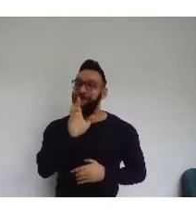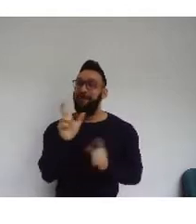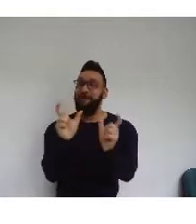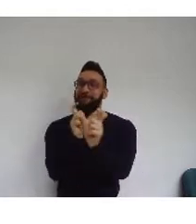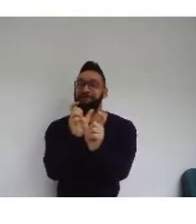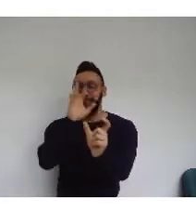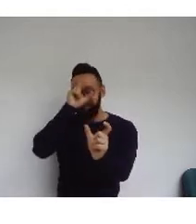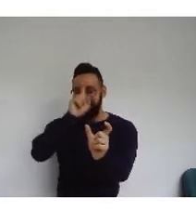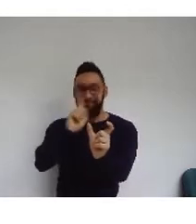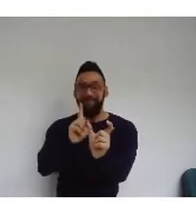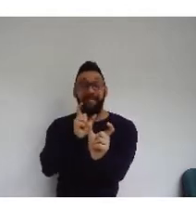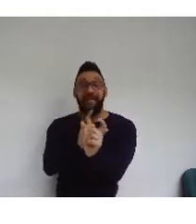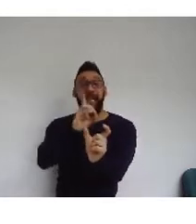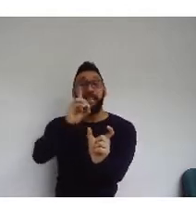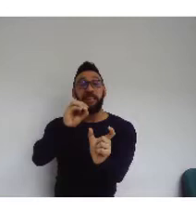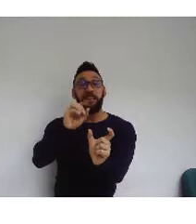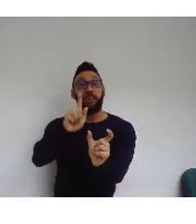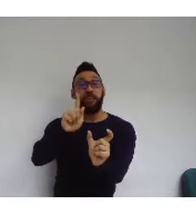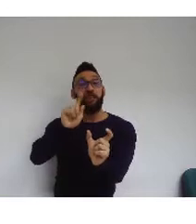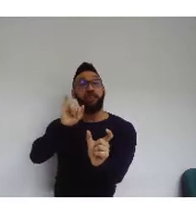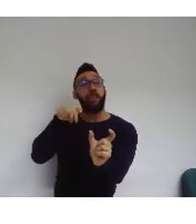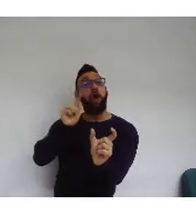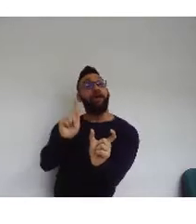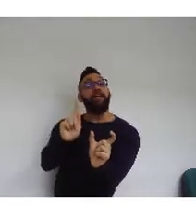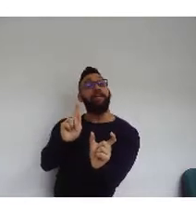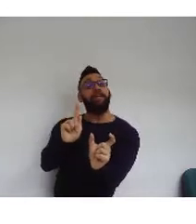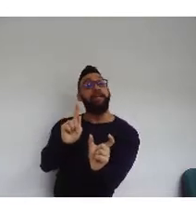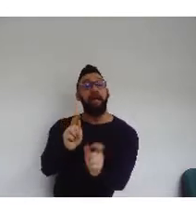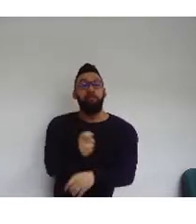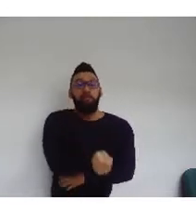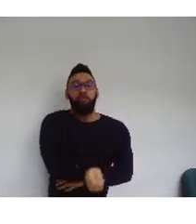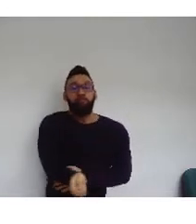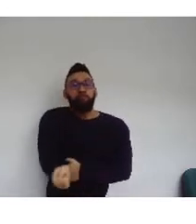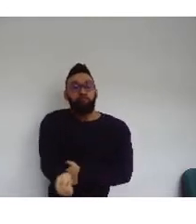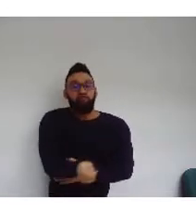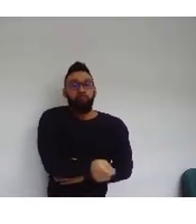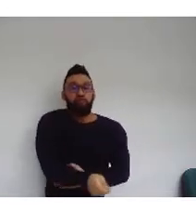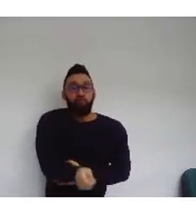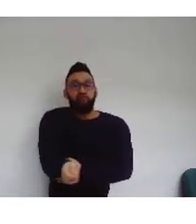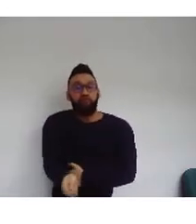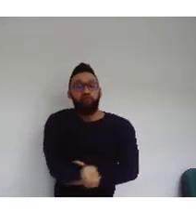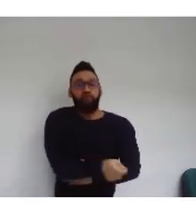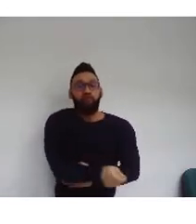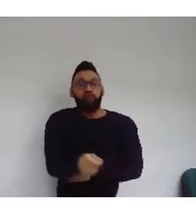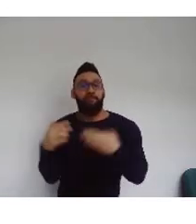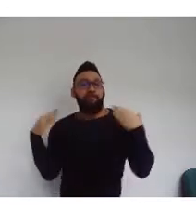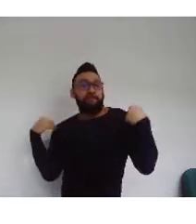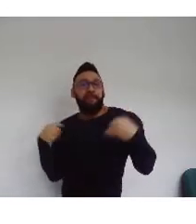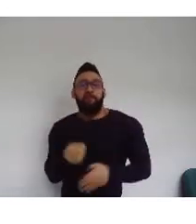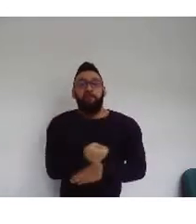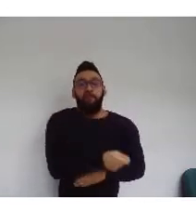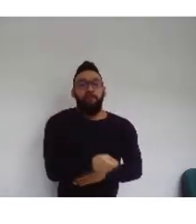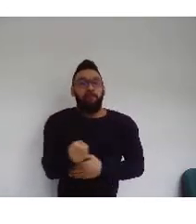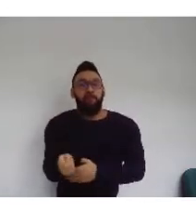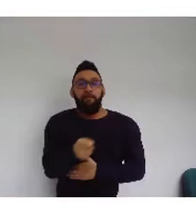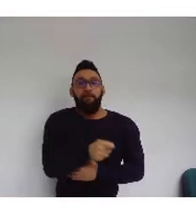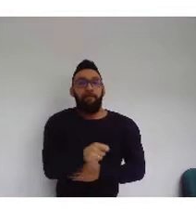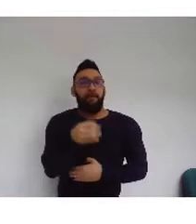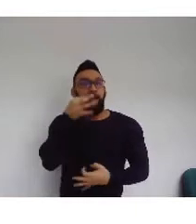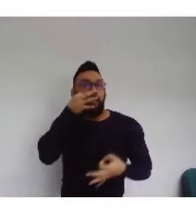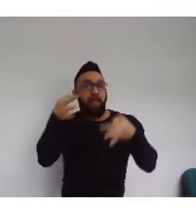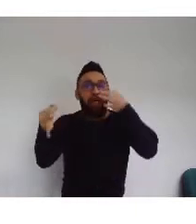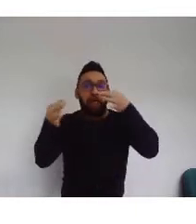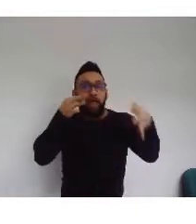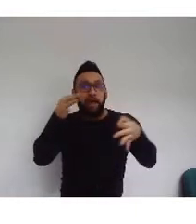sexo nos parques, onde quer que seja, e você também vê práticas sexuais. É nesse sentido que eu acho que